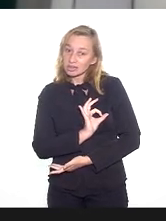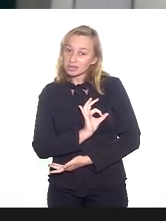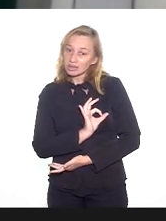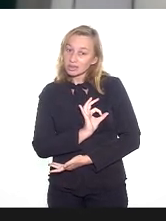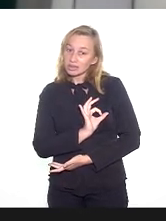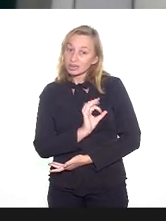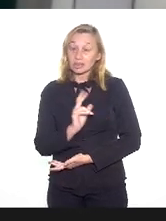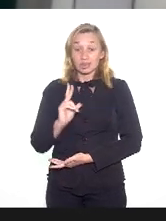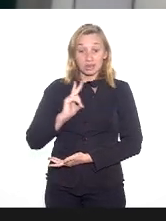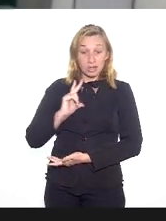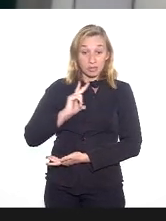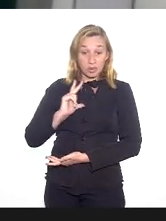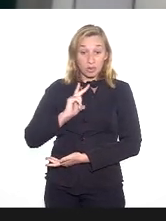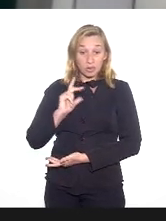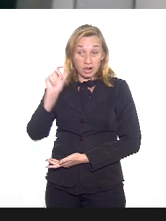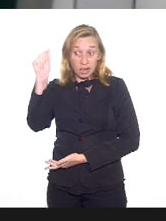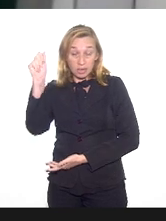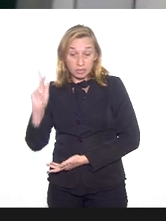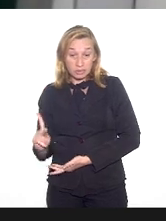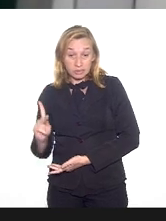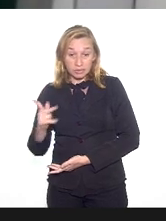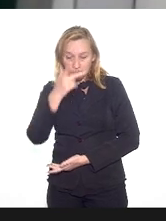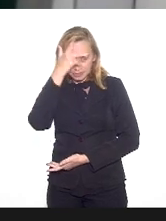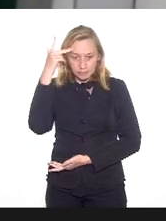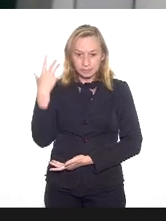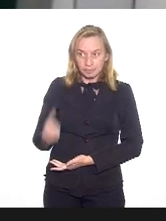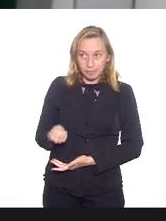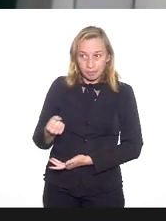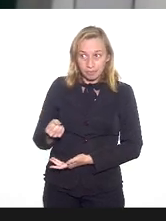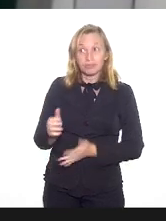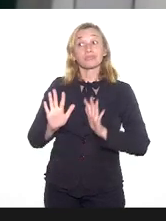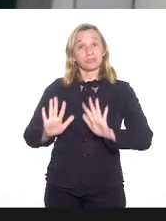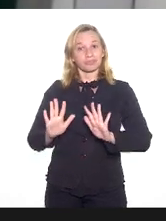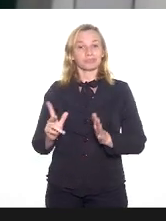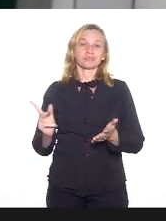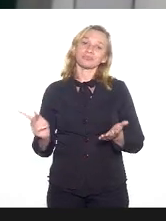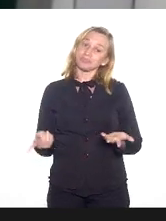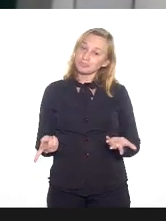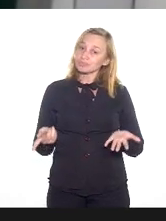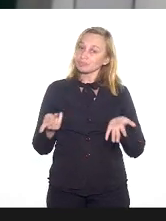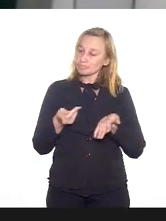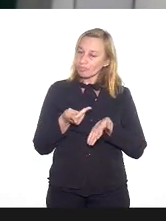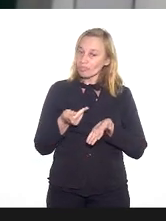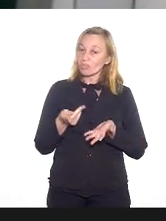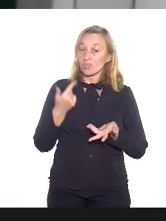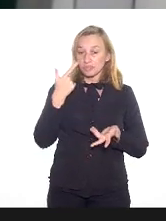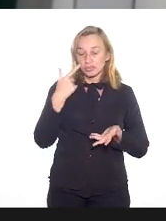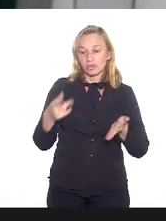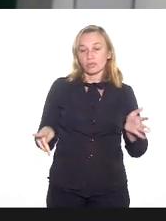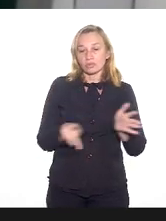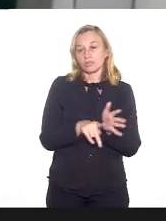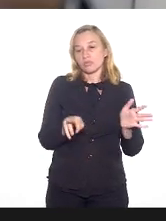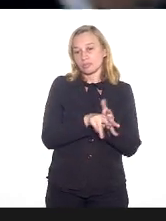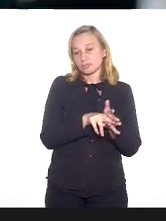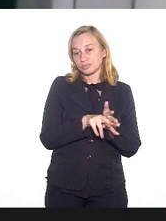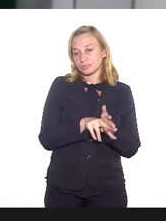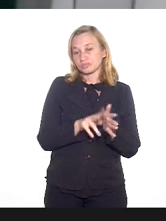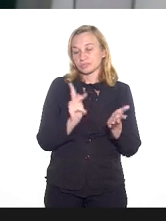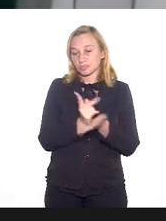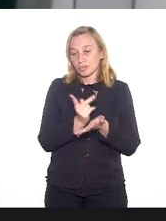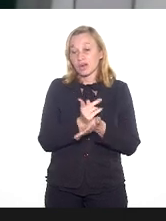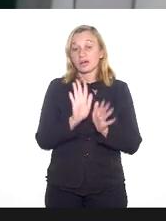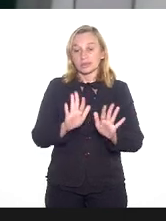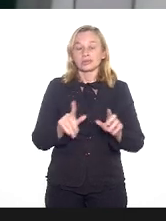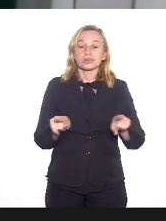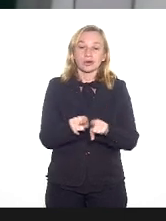próprias aposentadorias e pensões. Portanto, uma flagrante infringência, né, à resolução do Senado Federal, sem contar